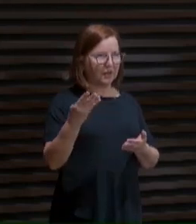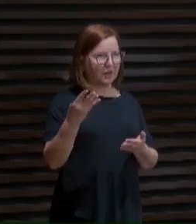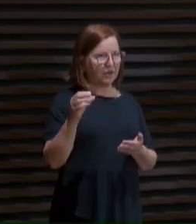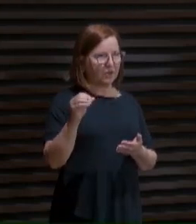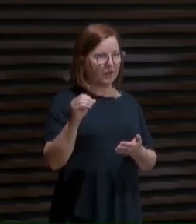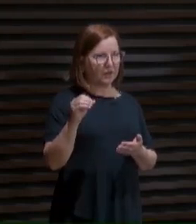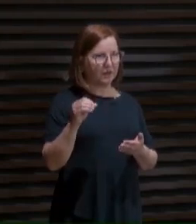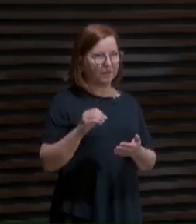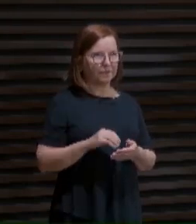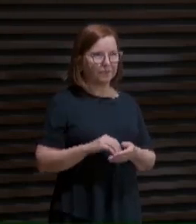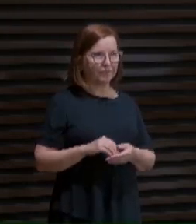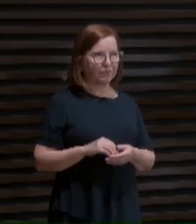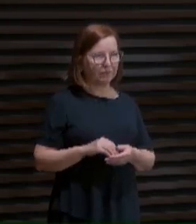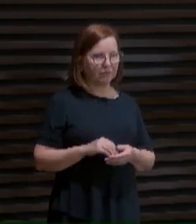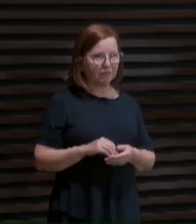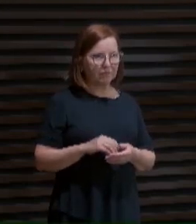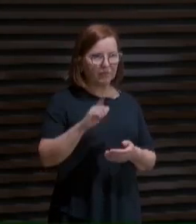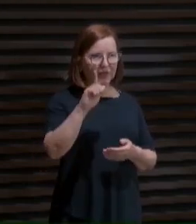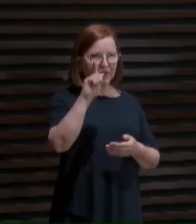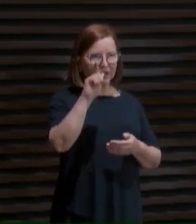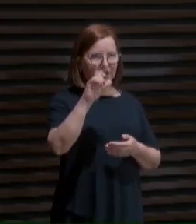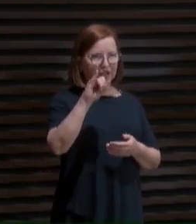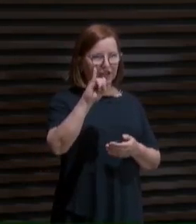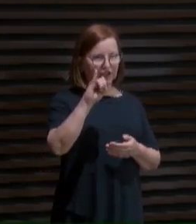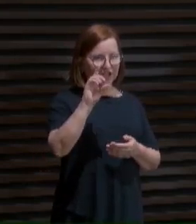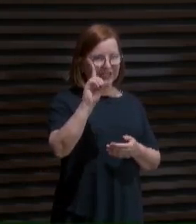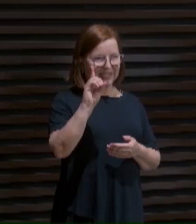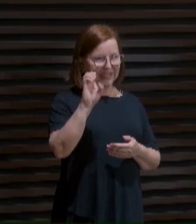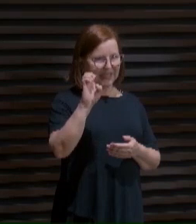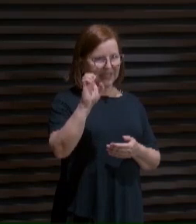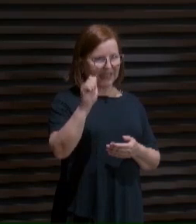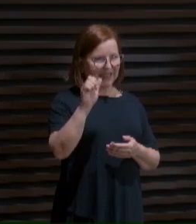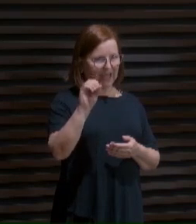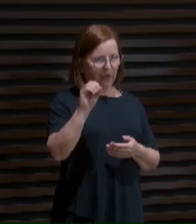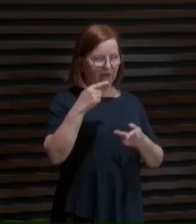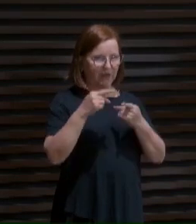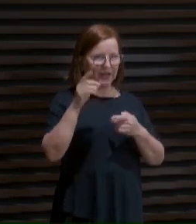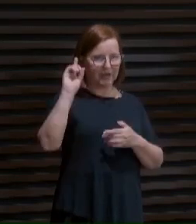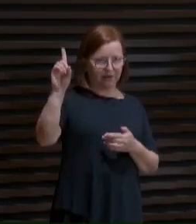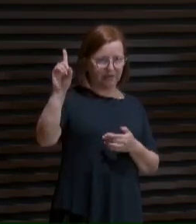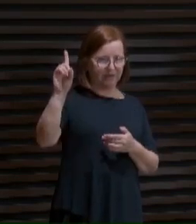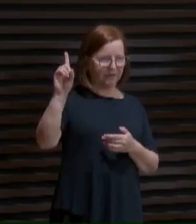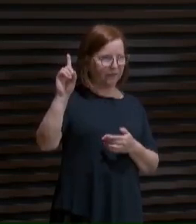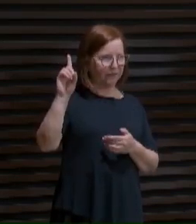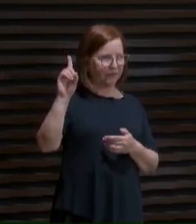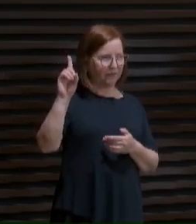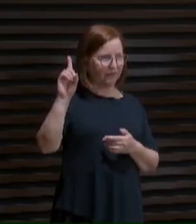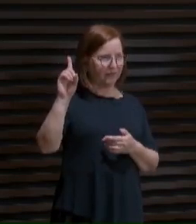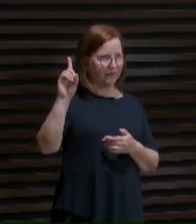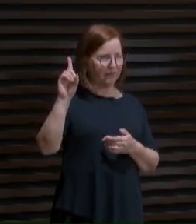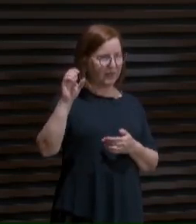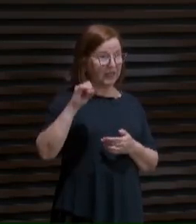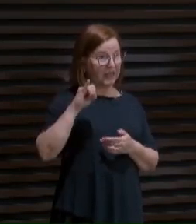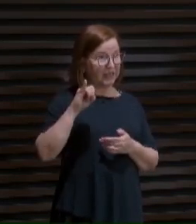lá. Dom Gideão, disse Gideão a Deus: se has de livrar a